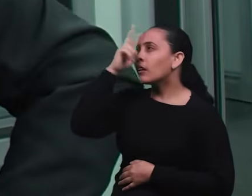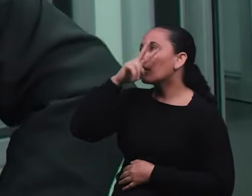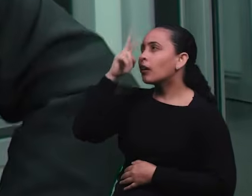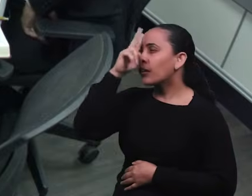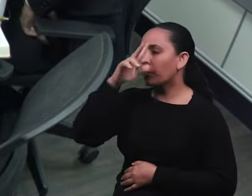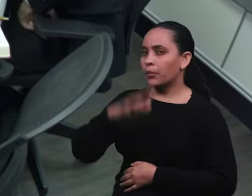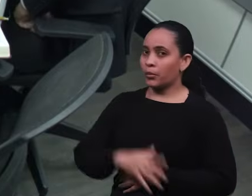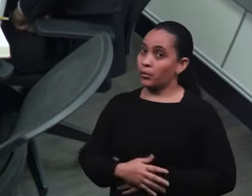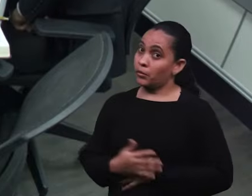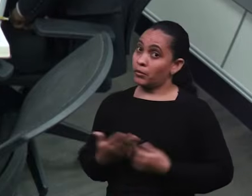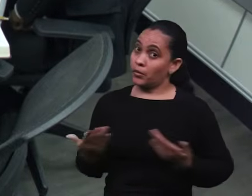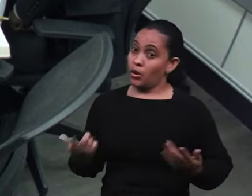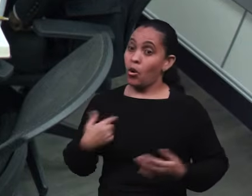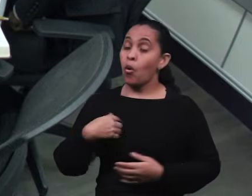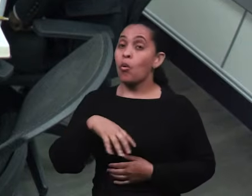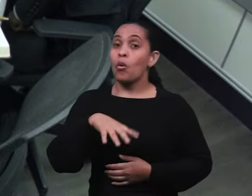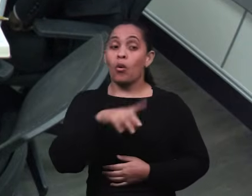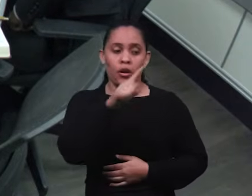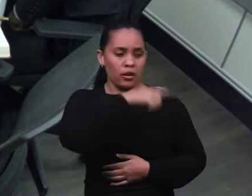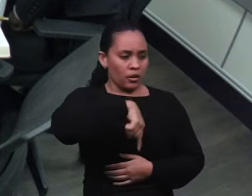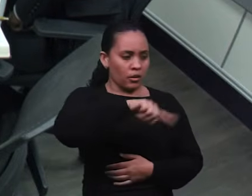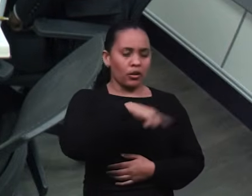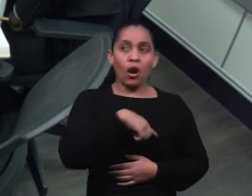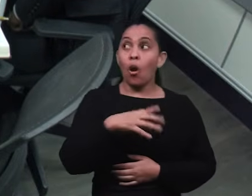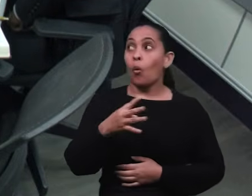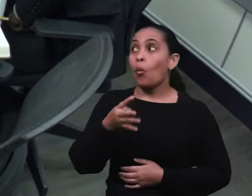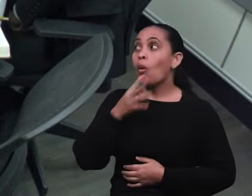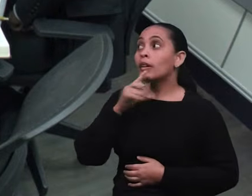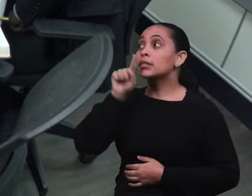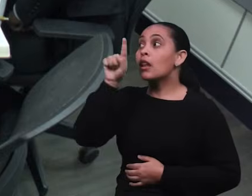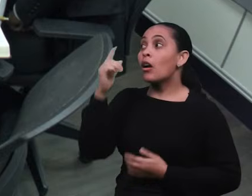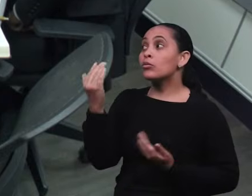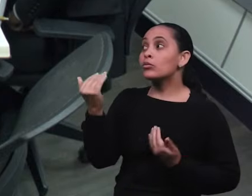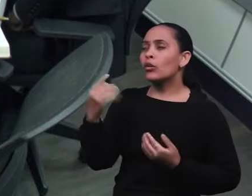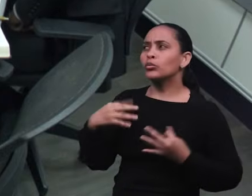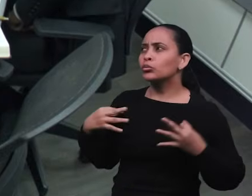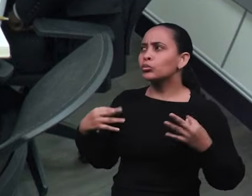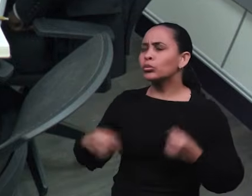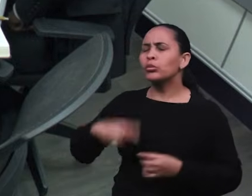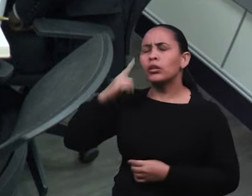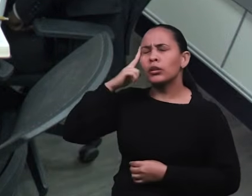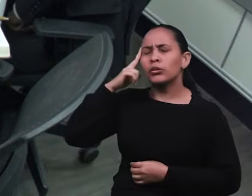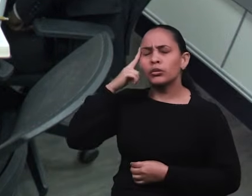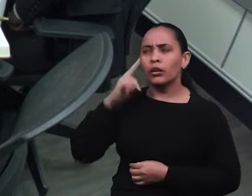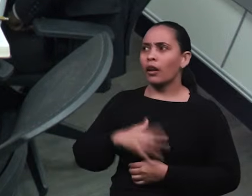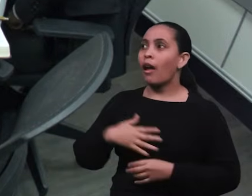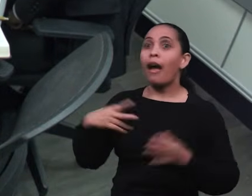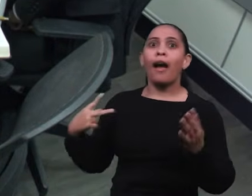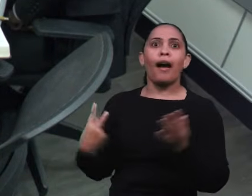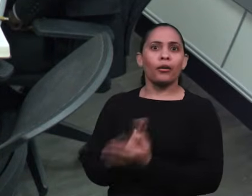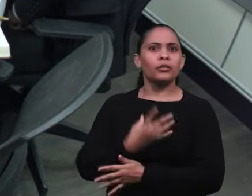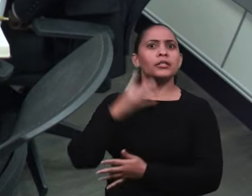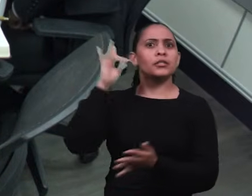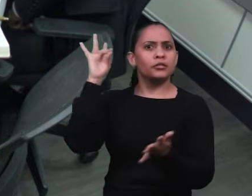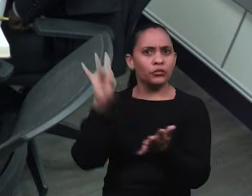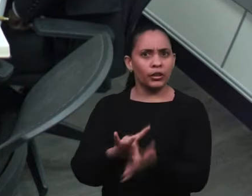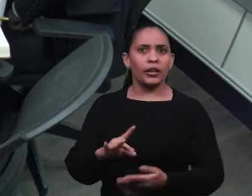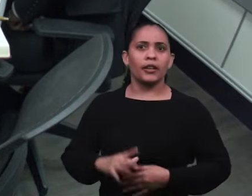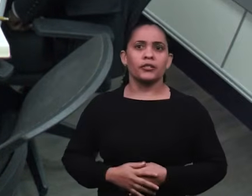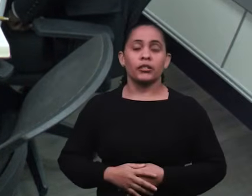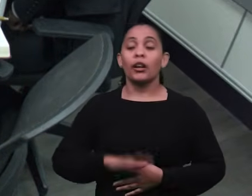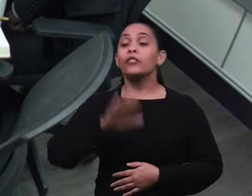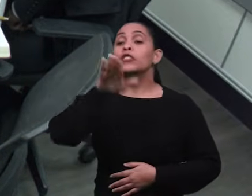lembrou conheci um jovem lá na prisão que tudo que eu sonhei, ele falou comigo, aconteceu. Então manda